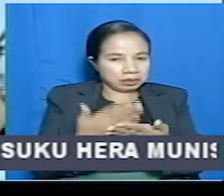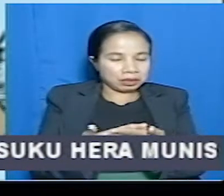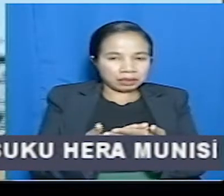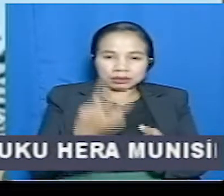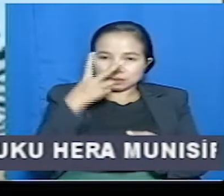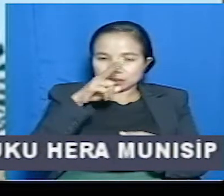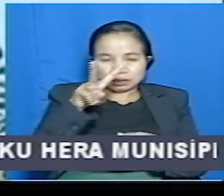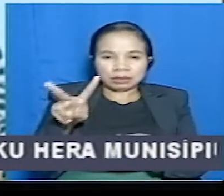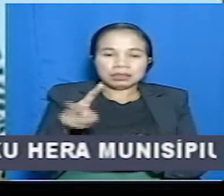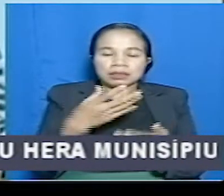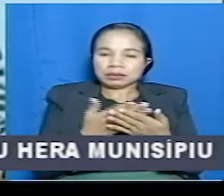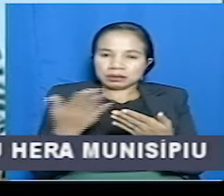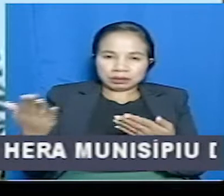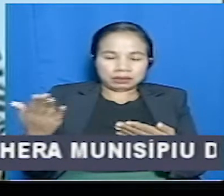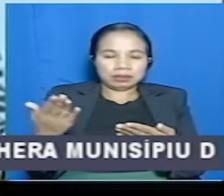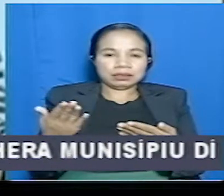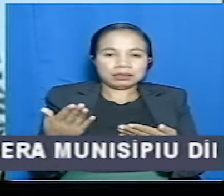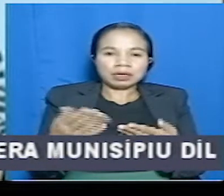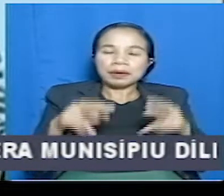a cada quem está sendo lá,